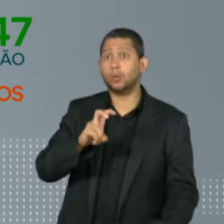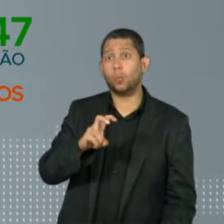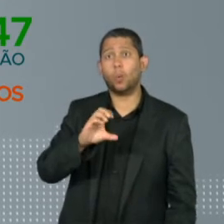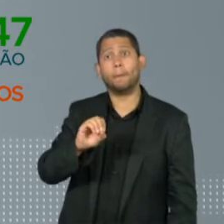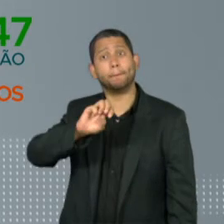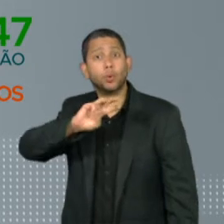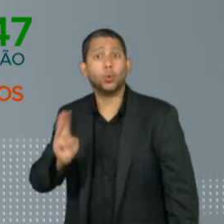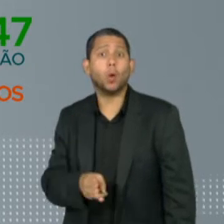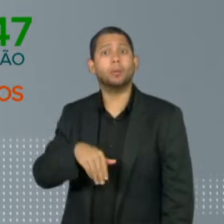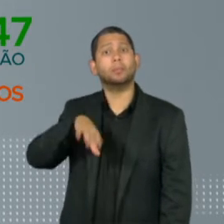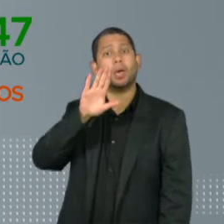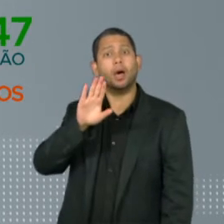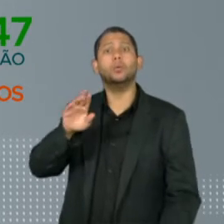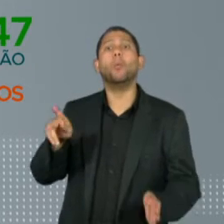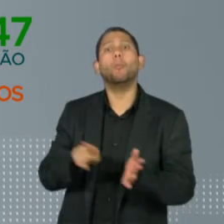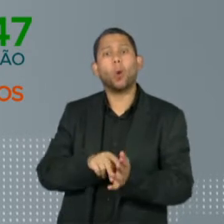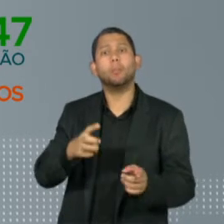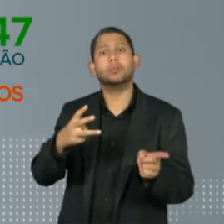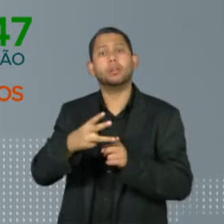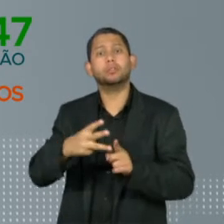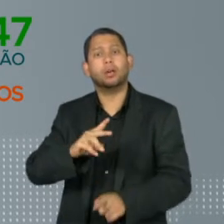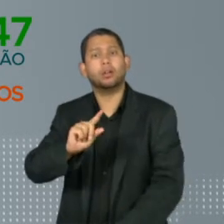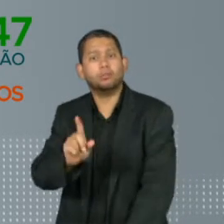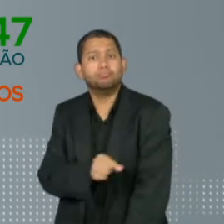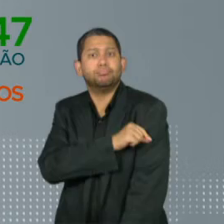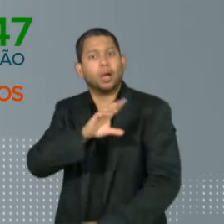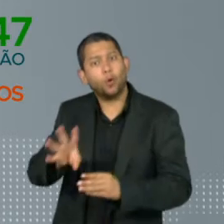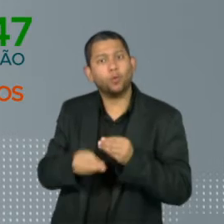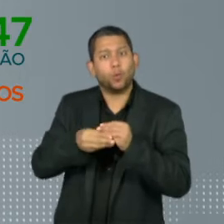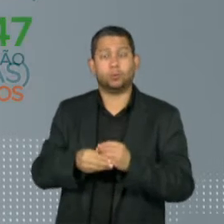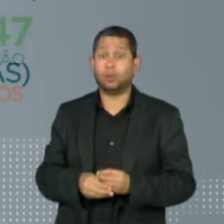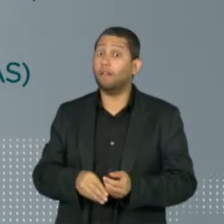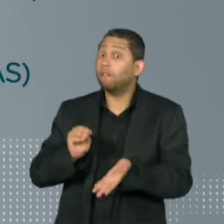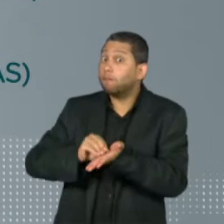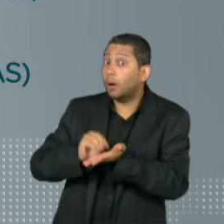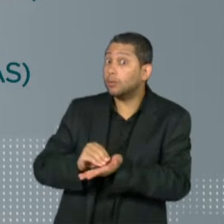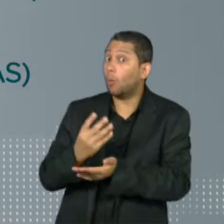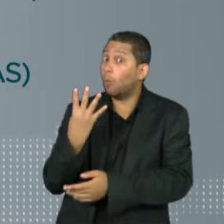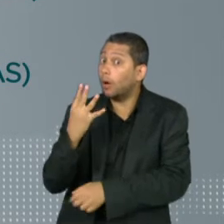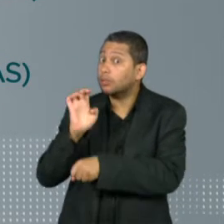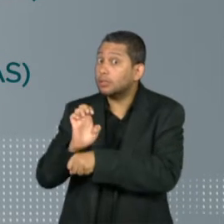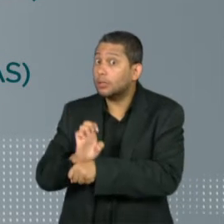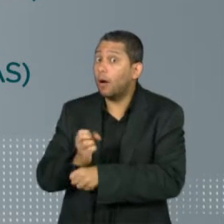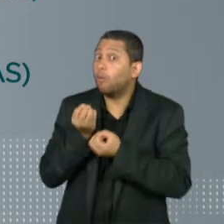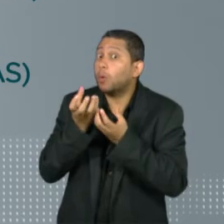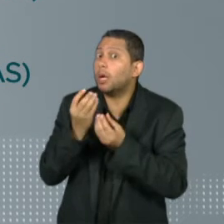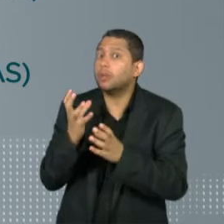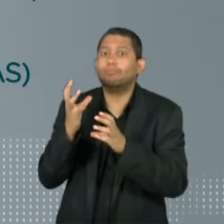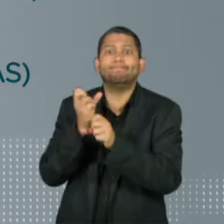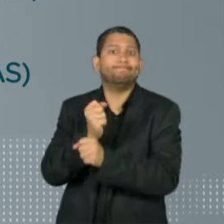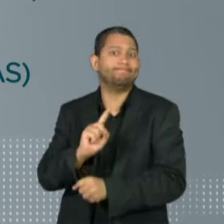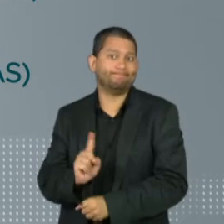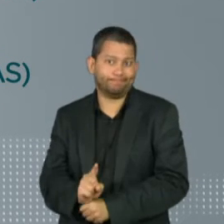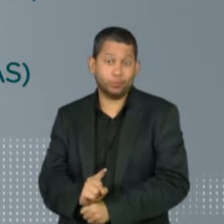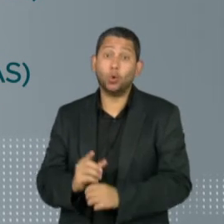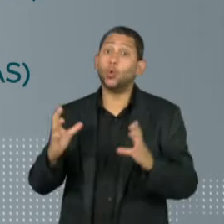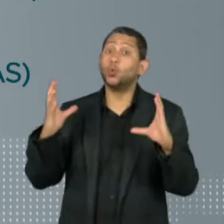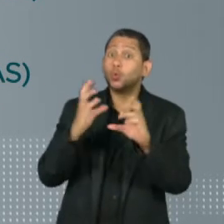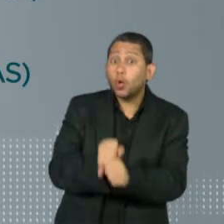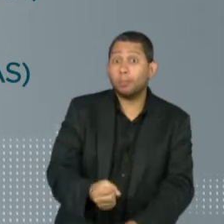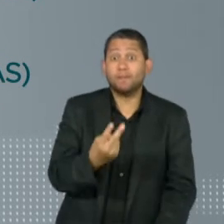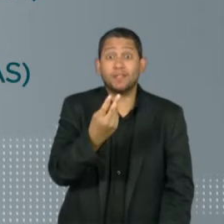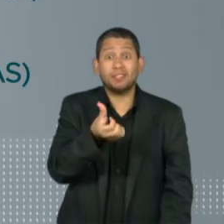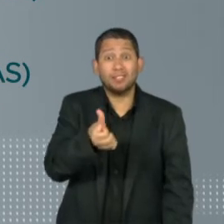de reforço. 4 estados não atualizaram os dados. O total de casos ultrapassou 26